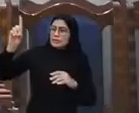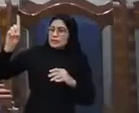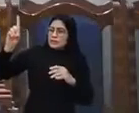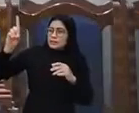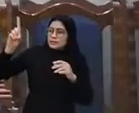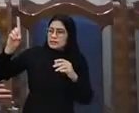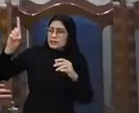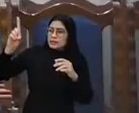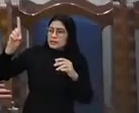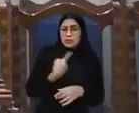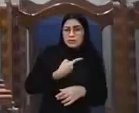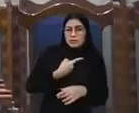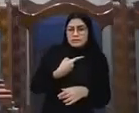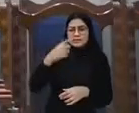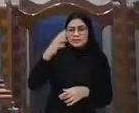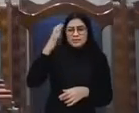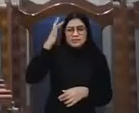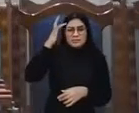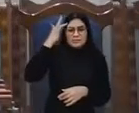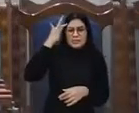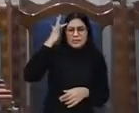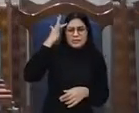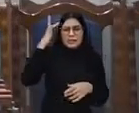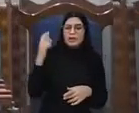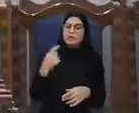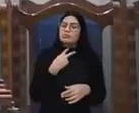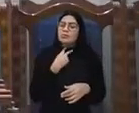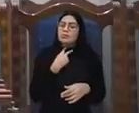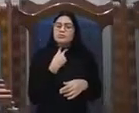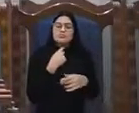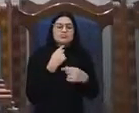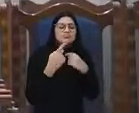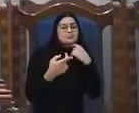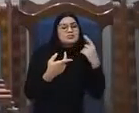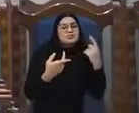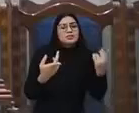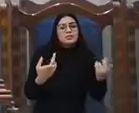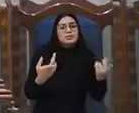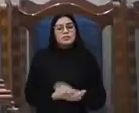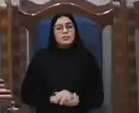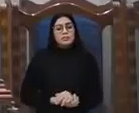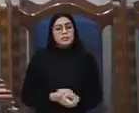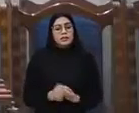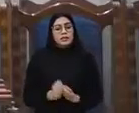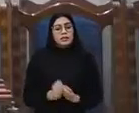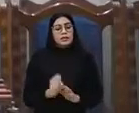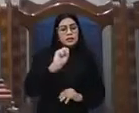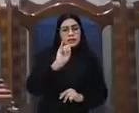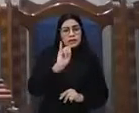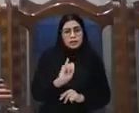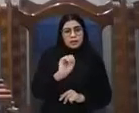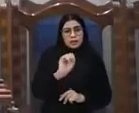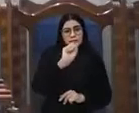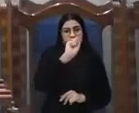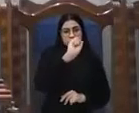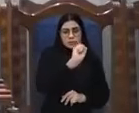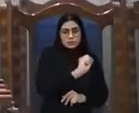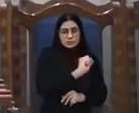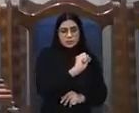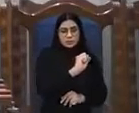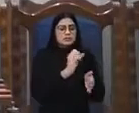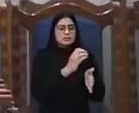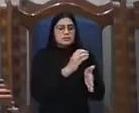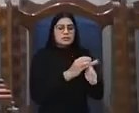seu entendimento. 29. Olha o que diz a palavra de Isaías 40, versículo 29.